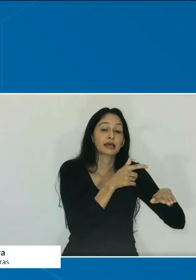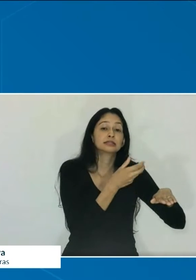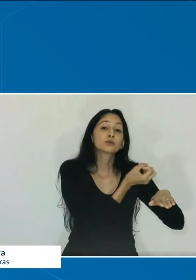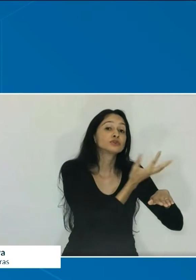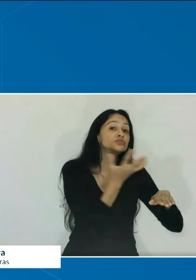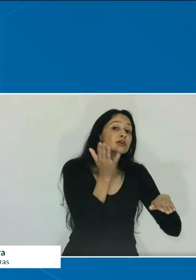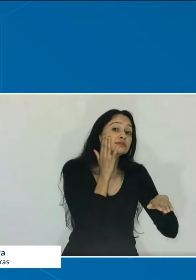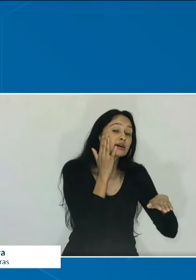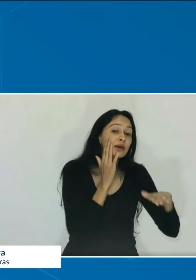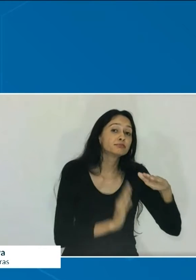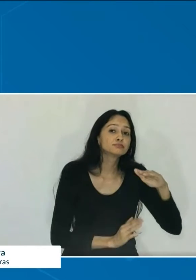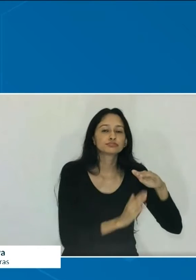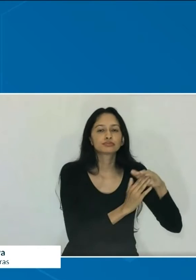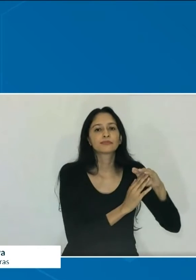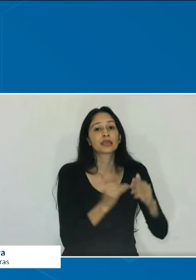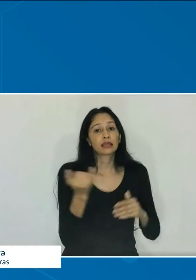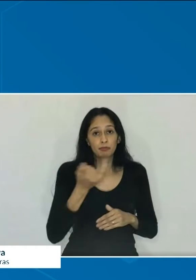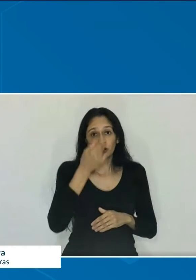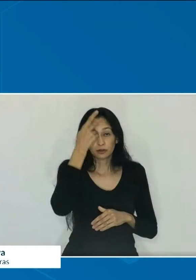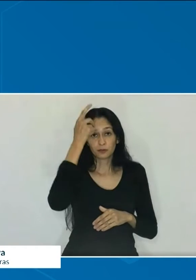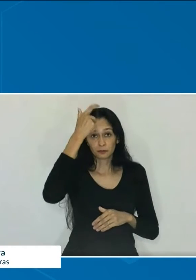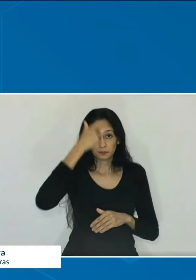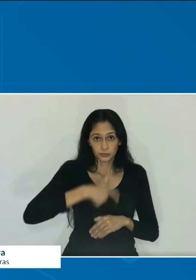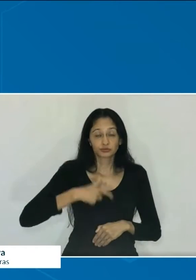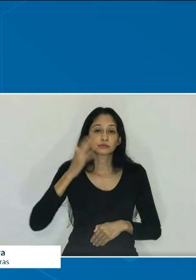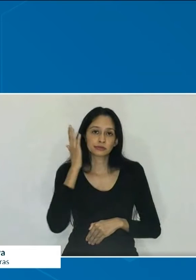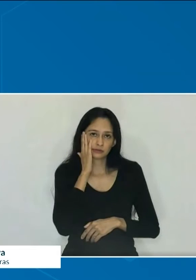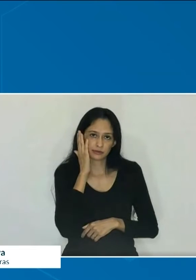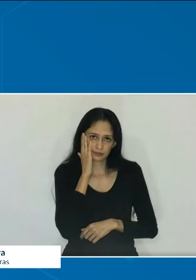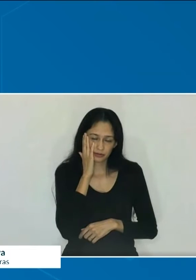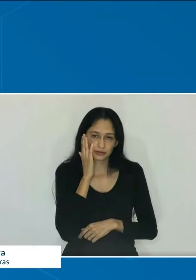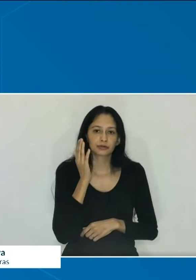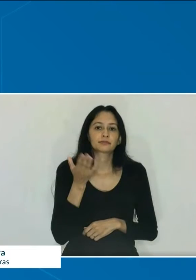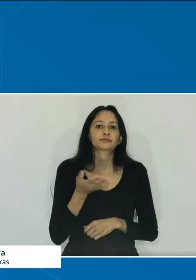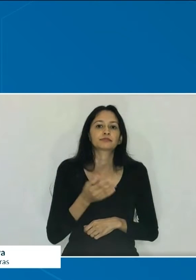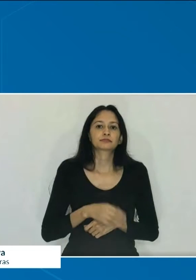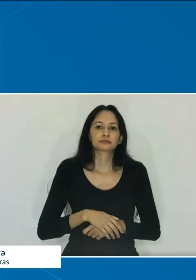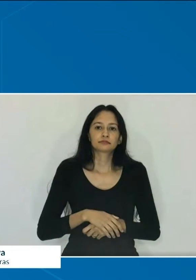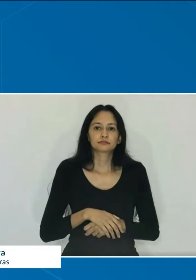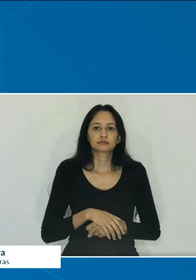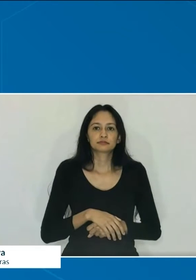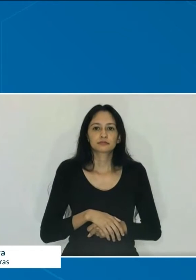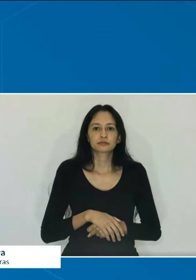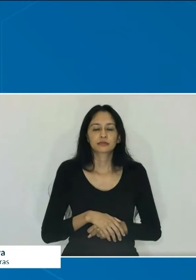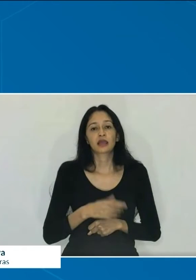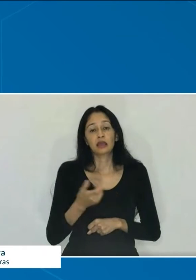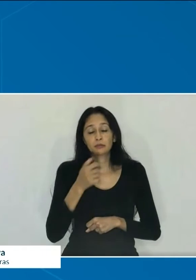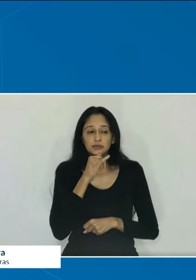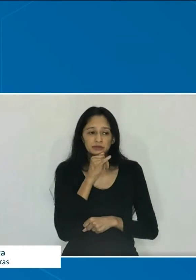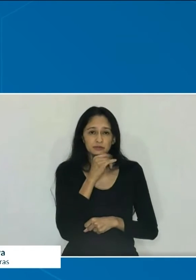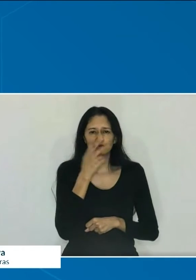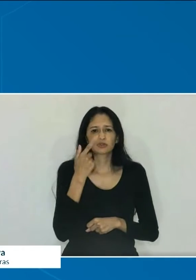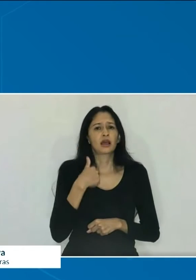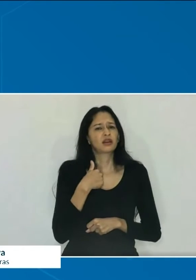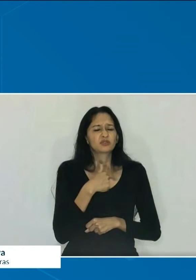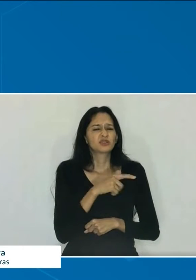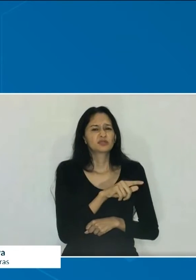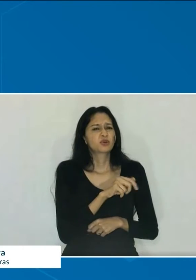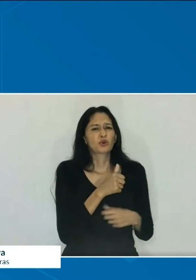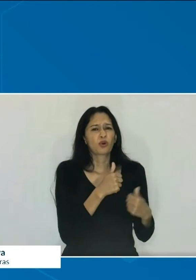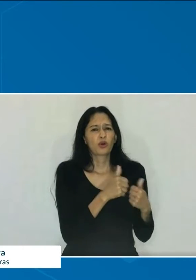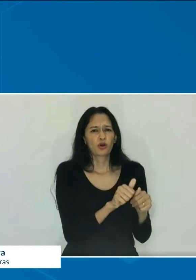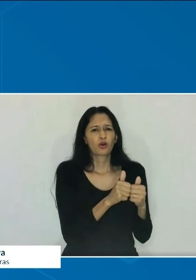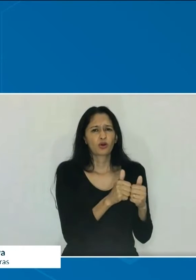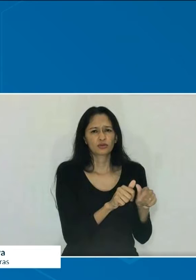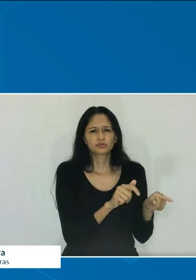ela é importante para o passageiro saber que eu poderia, por exemplo, o passageiro falar, olha, eu vou optar por pegar um